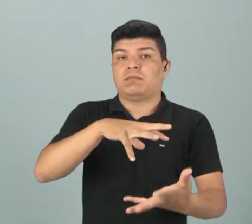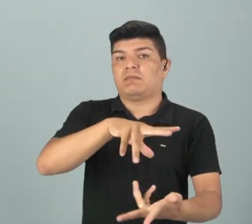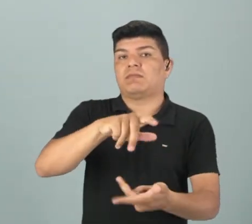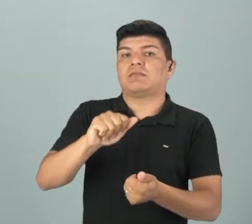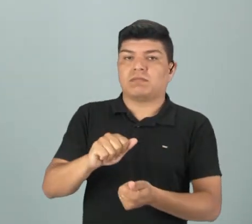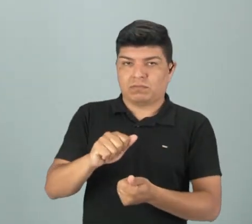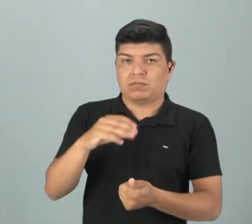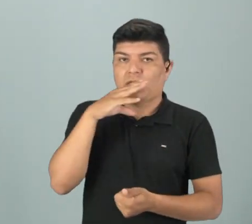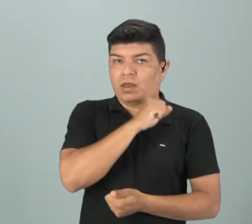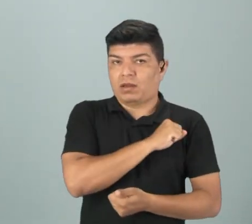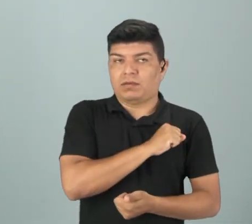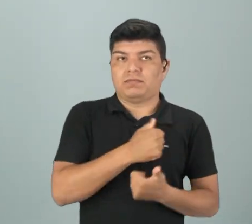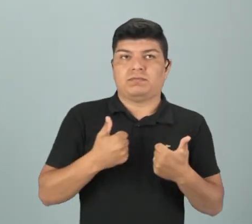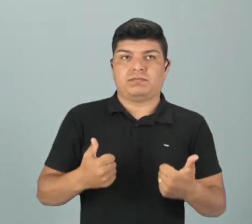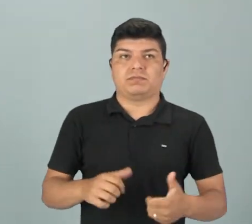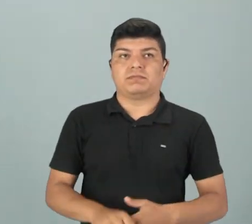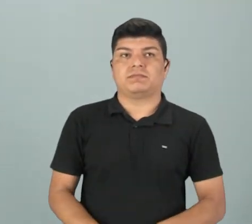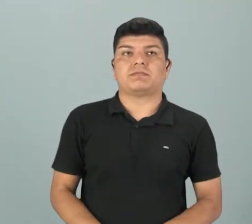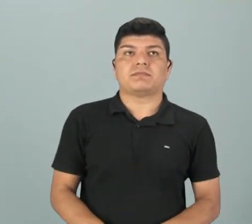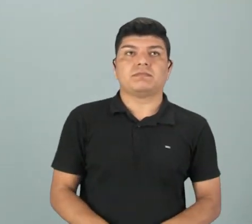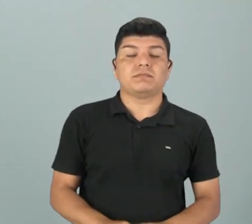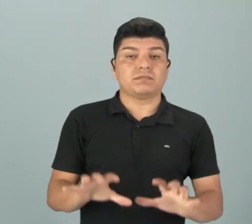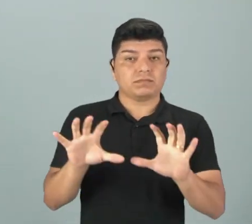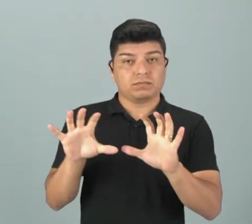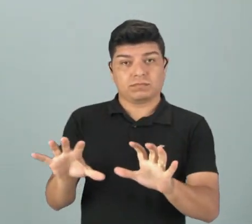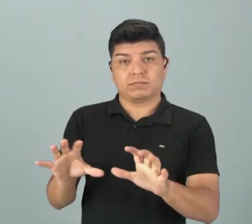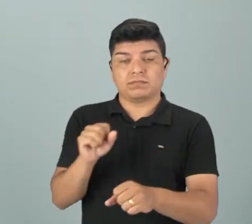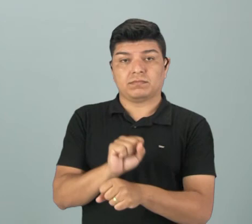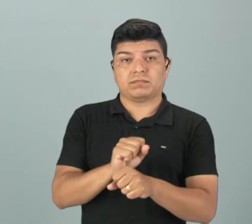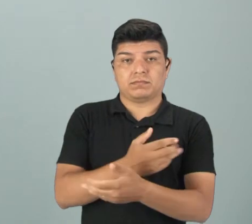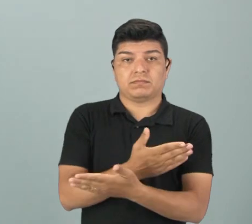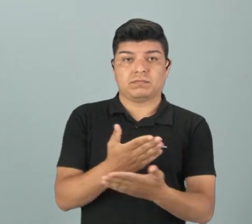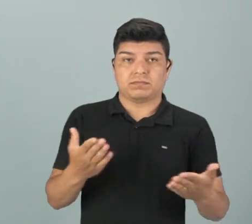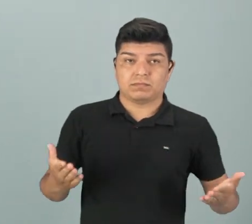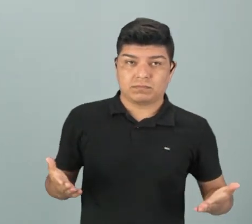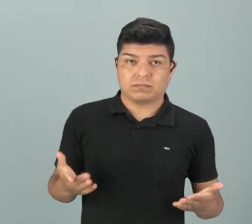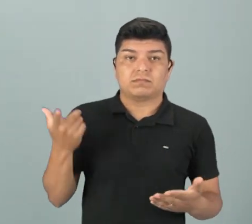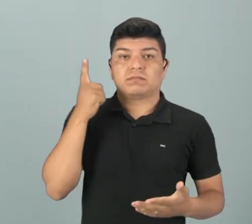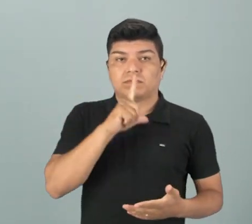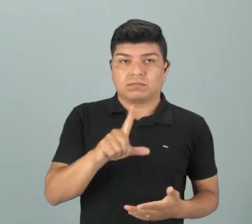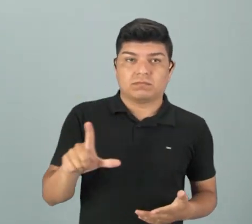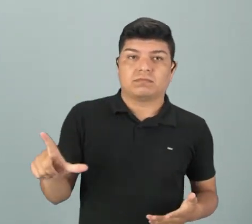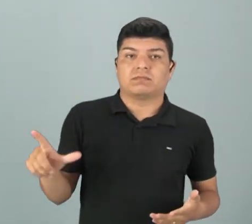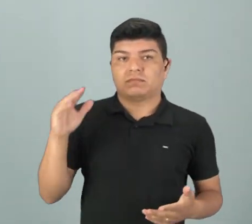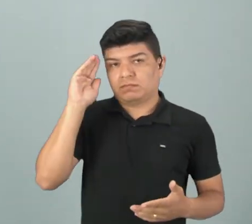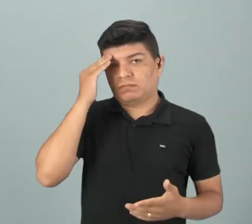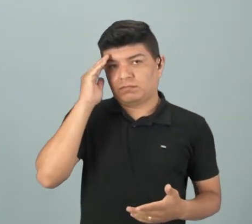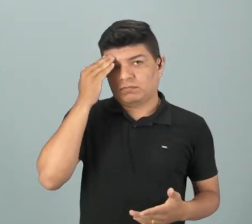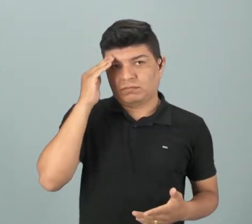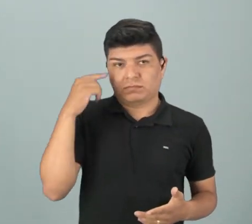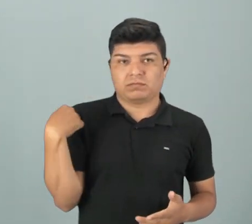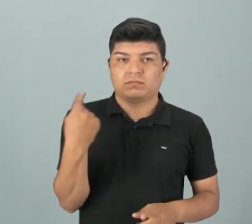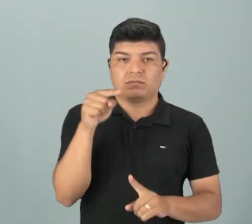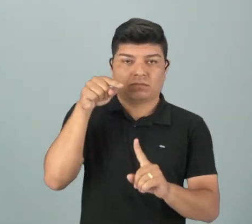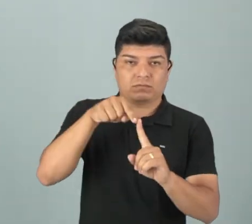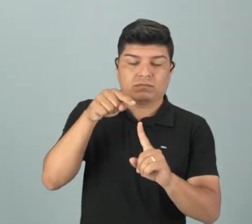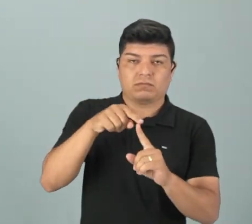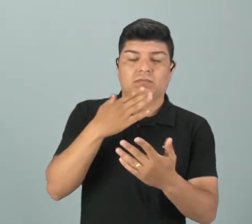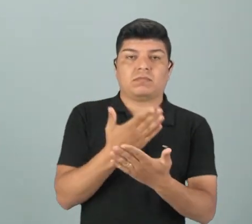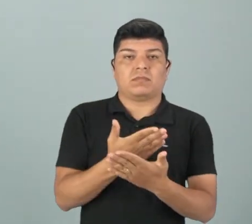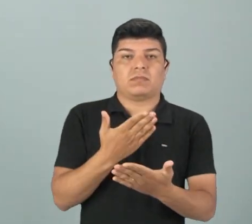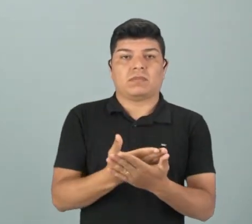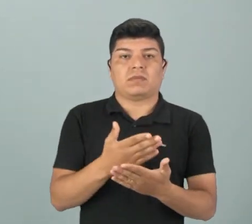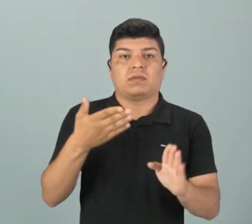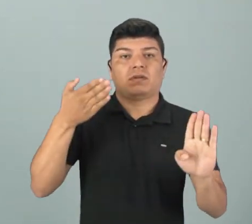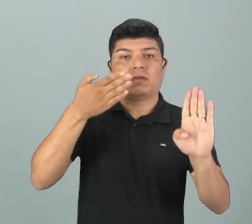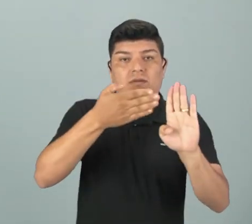aceleramento muito grande, certo? Então é isso, eu espero que vocês tenham conseguido compreender os nossos objetivos da aula. Para